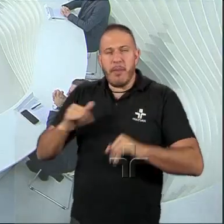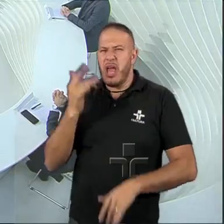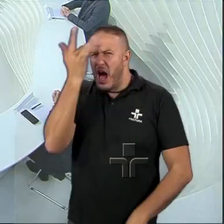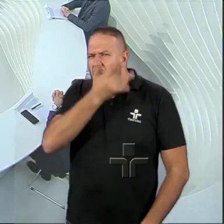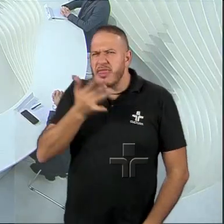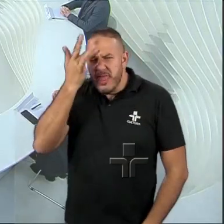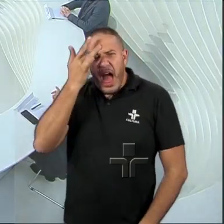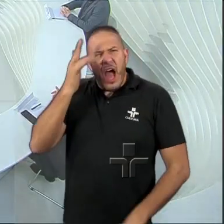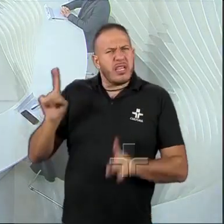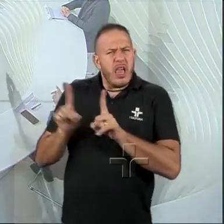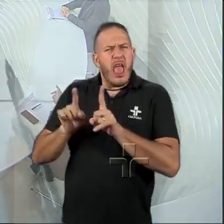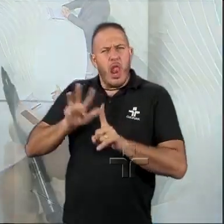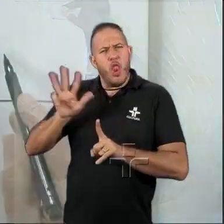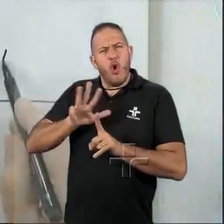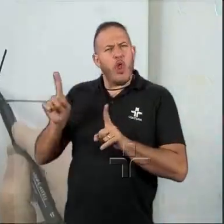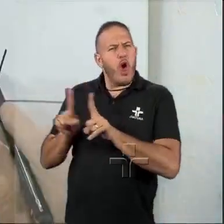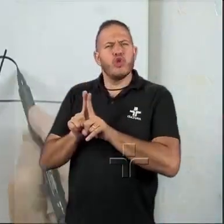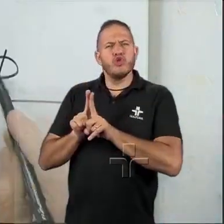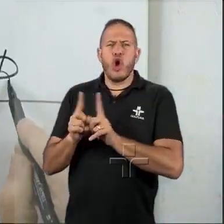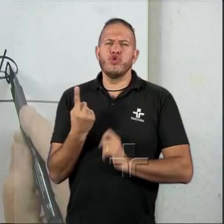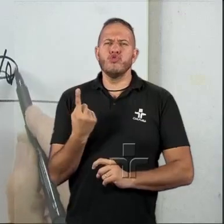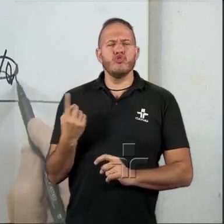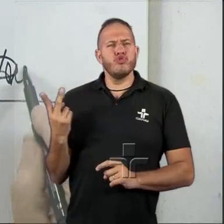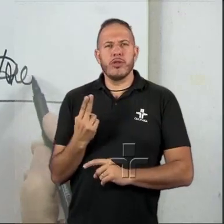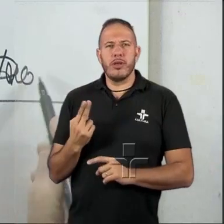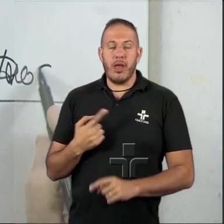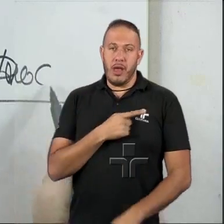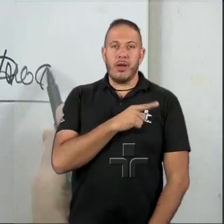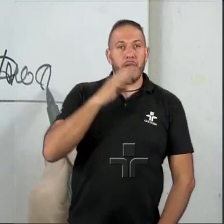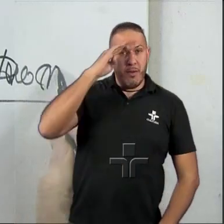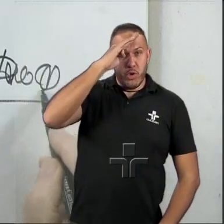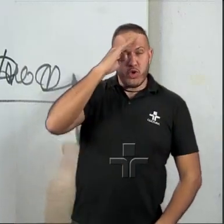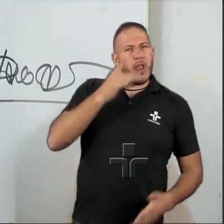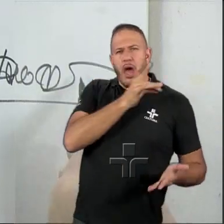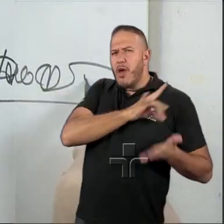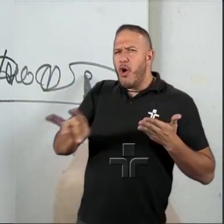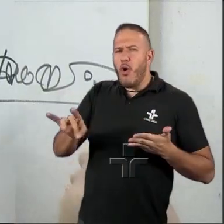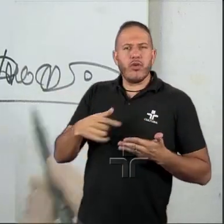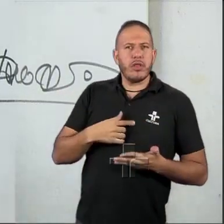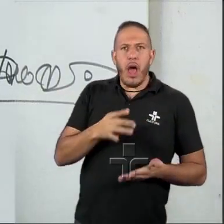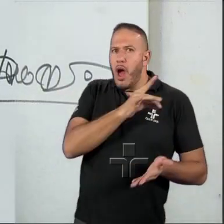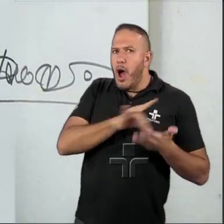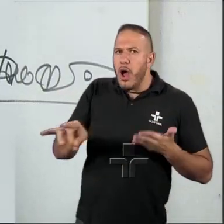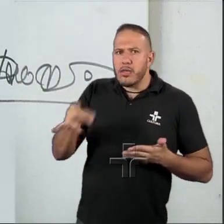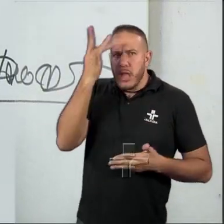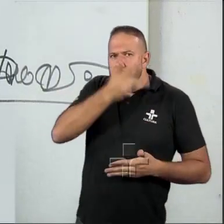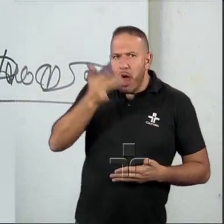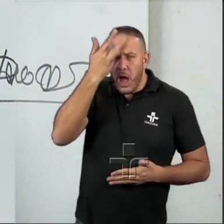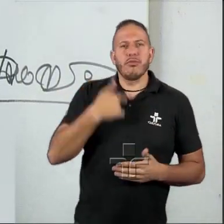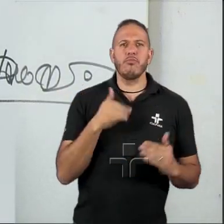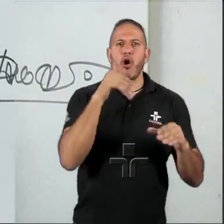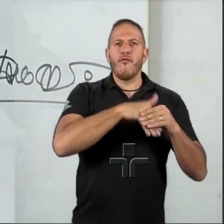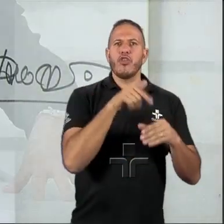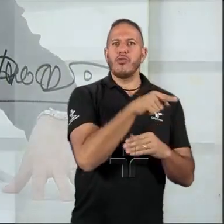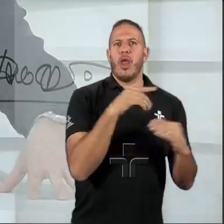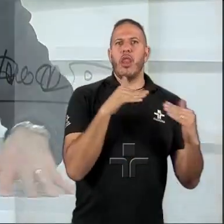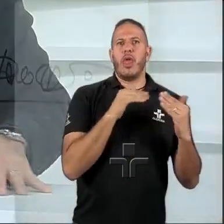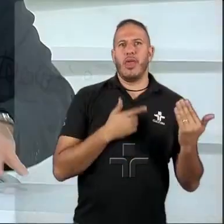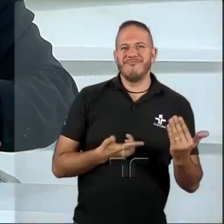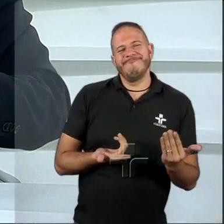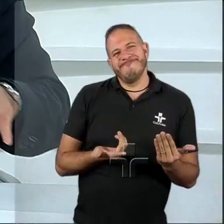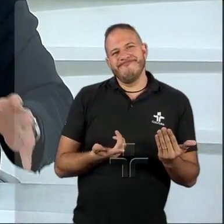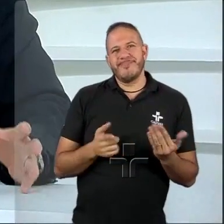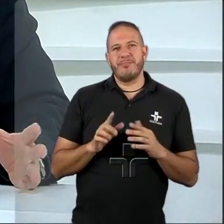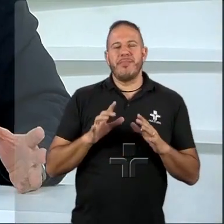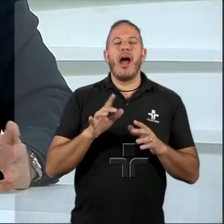Lula, Haddad é Lula, Haddad é Lula. Bem, se Haddad é Lula, Bolsonaro é o anti-Lula. E, portanto, é o anti-Haddad, logo esse voto antipetista corre para ele.